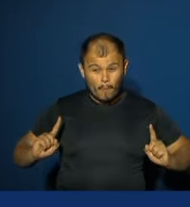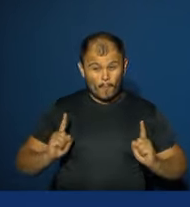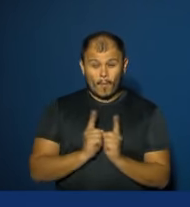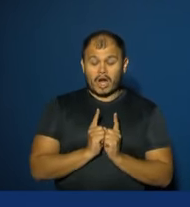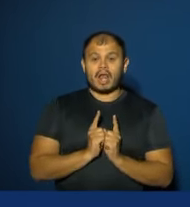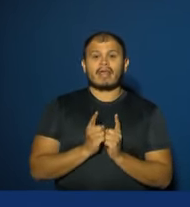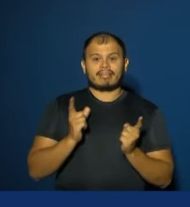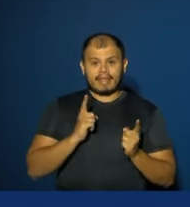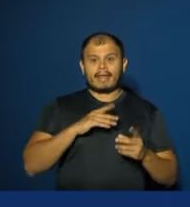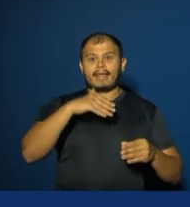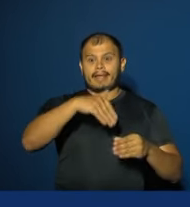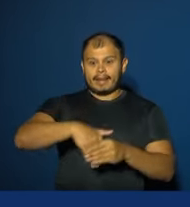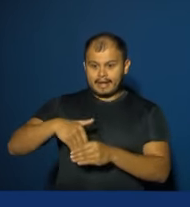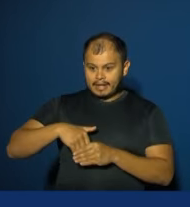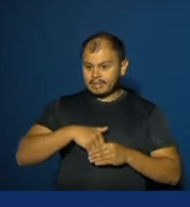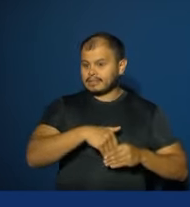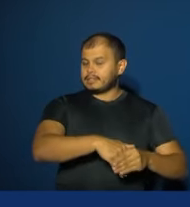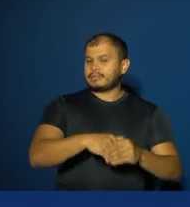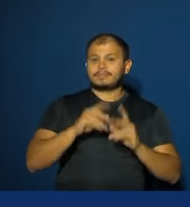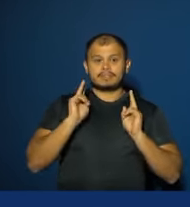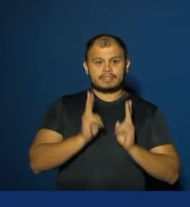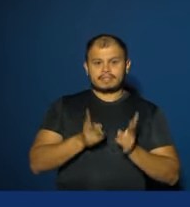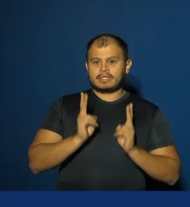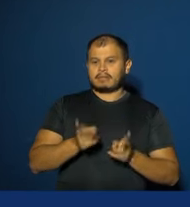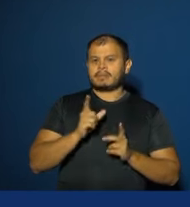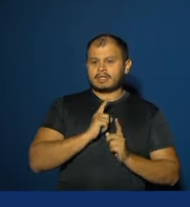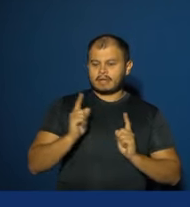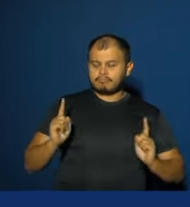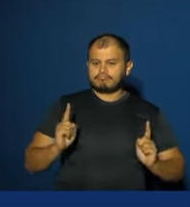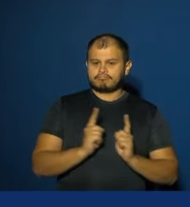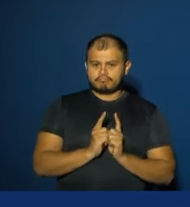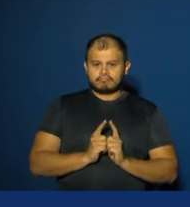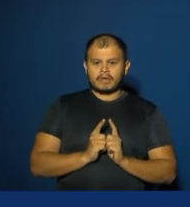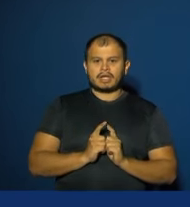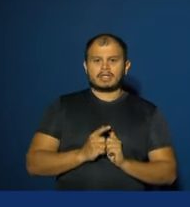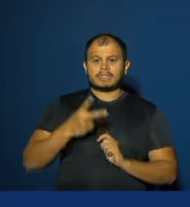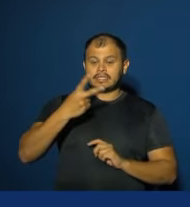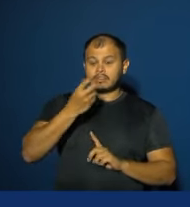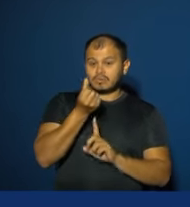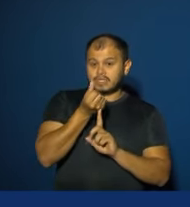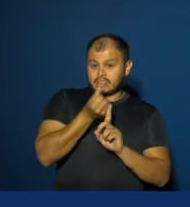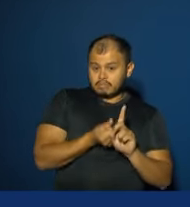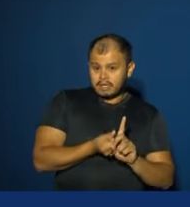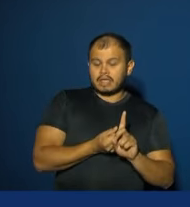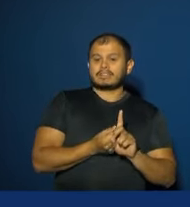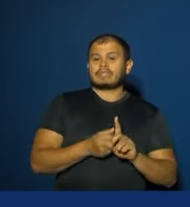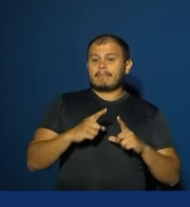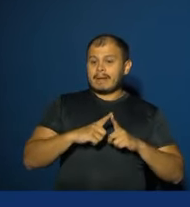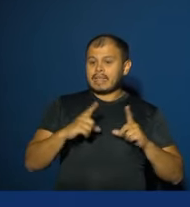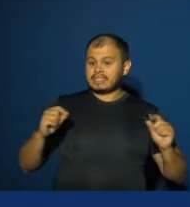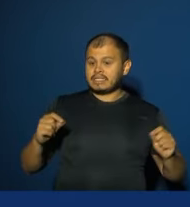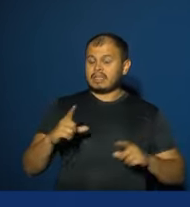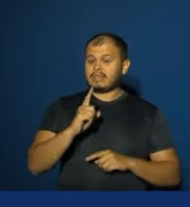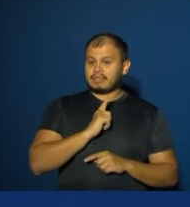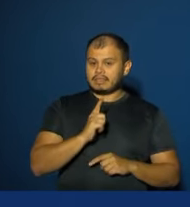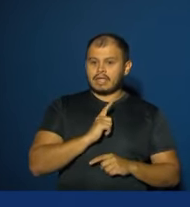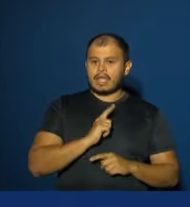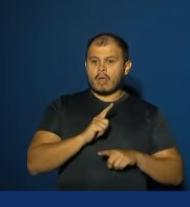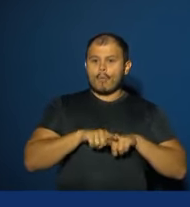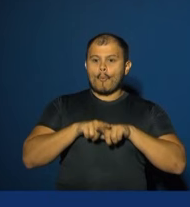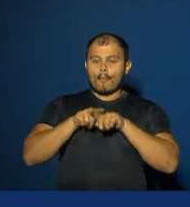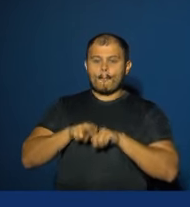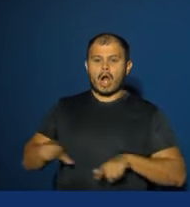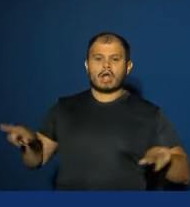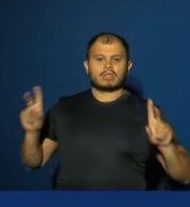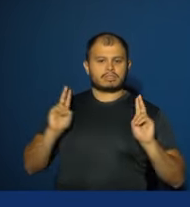de eleição, anos pares são sempre anos curtos. Segundo semestre em Brasília costuma esvaziar. E